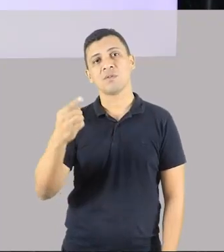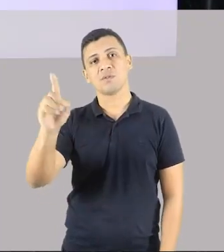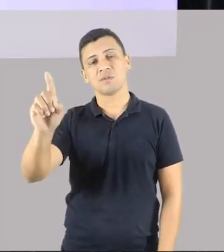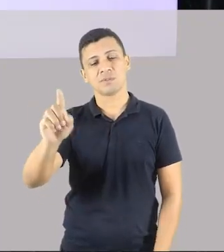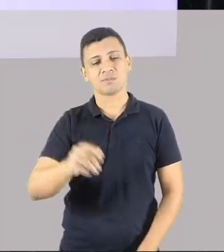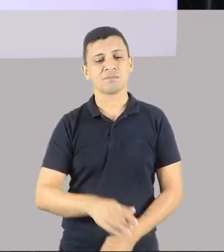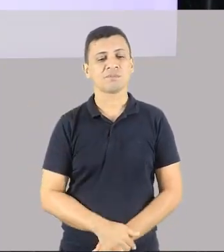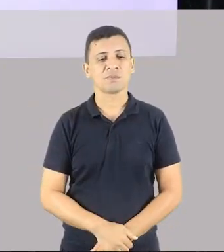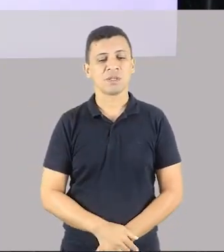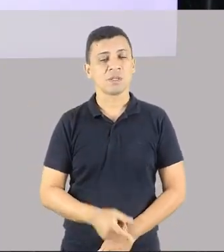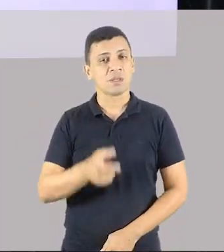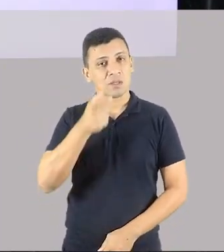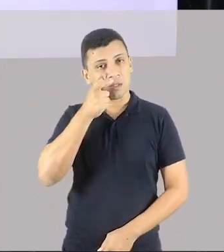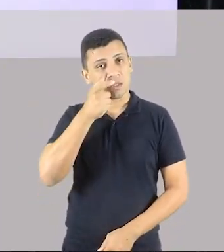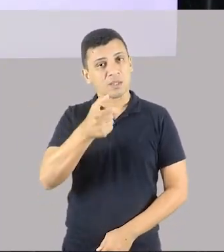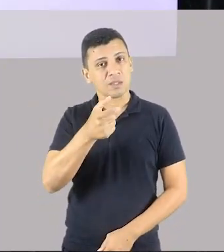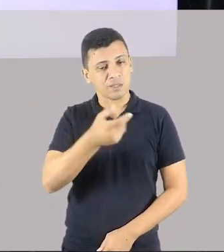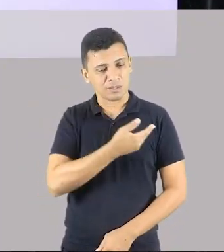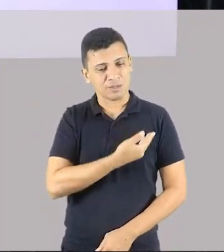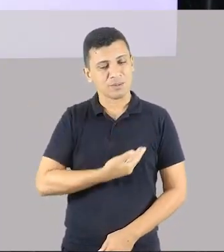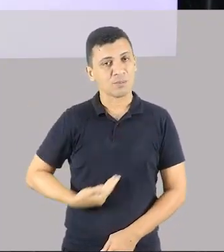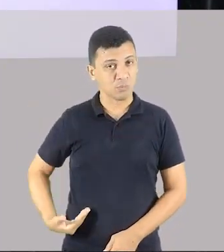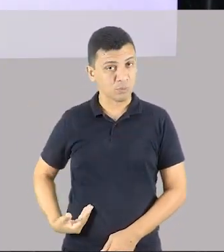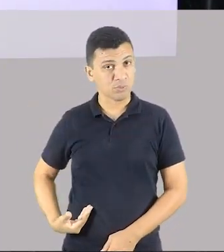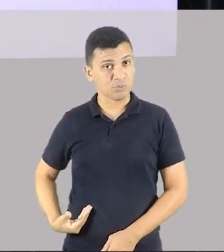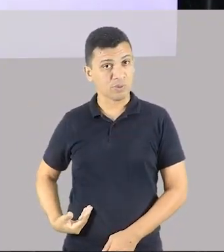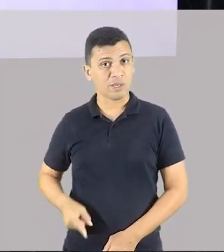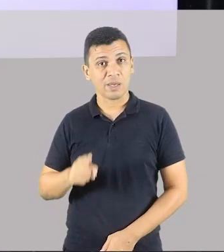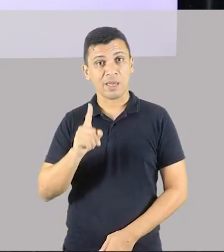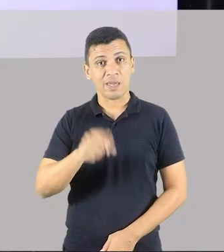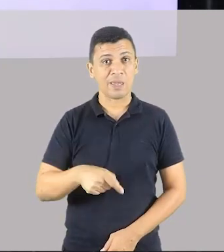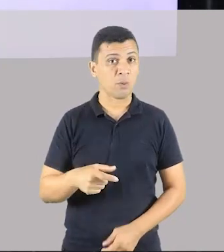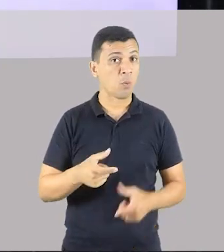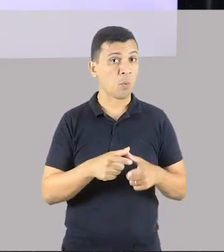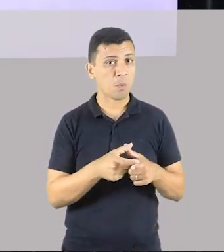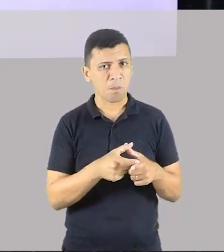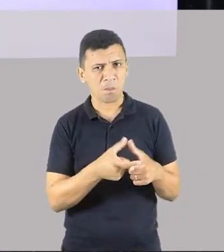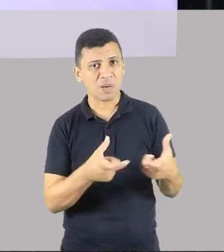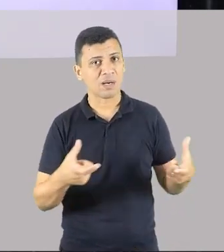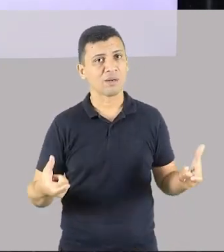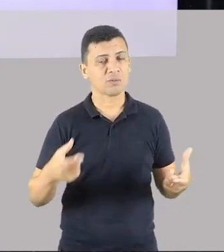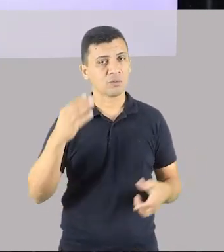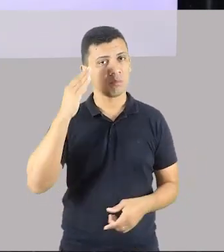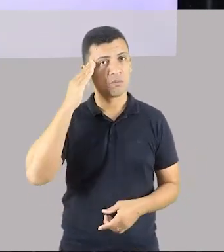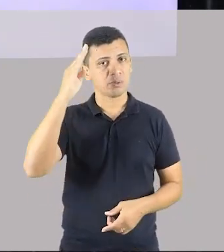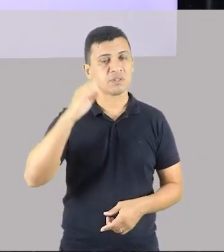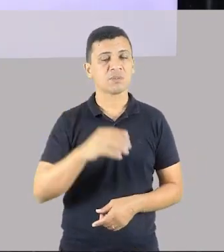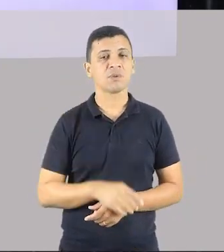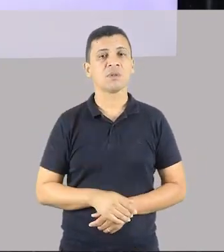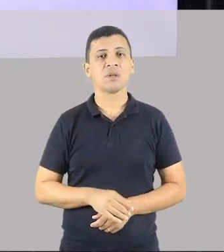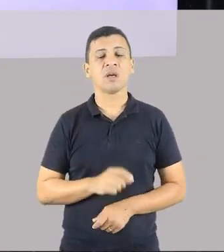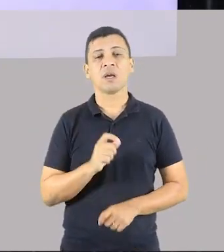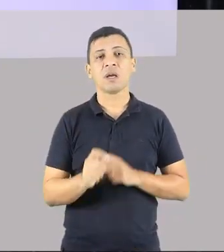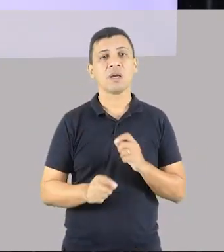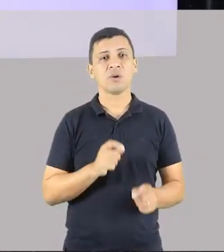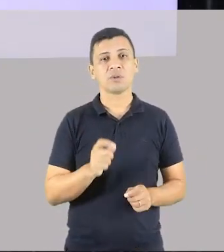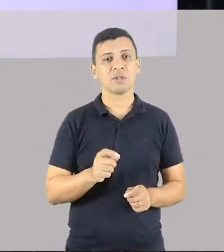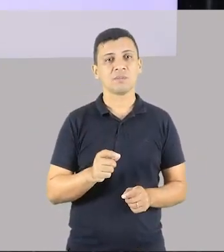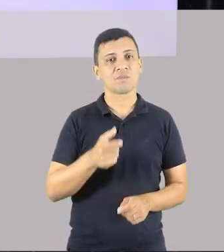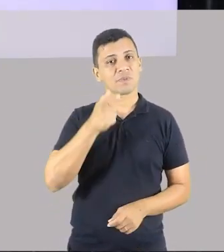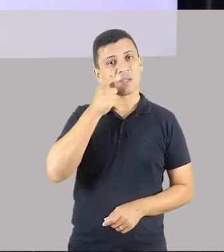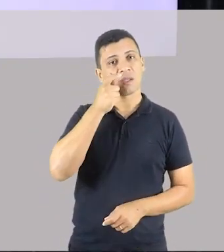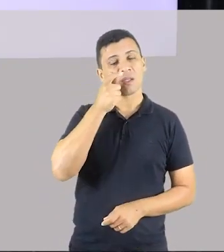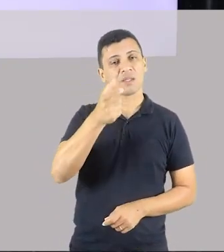público, obviamente, é um macro princípio da administração pública, a indisponibilidade do